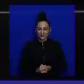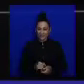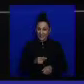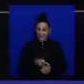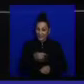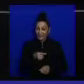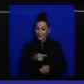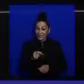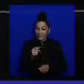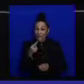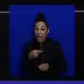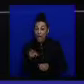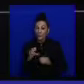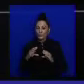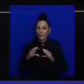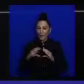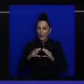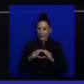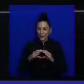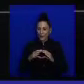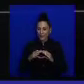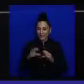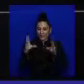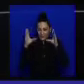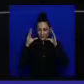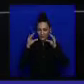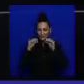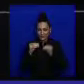E agora sim, a última bola da noite.